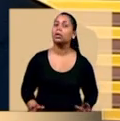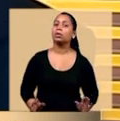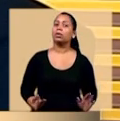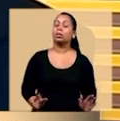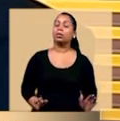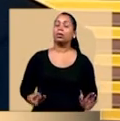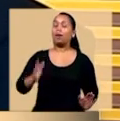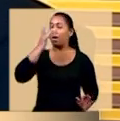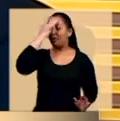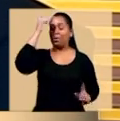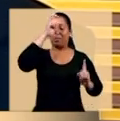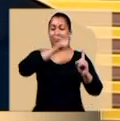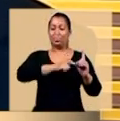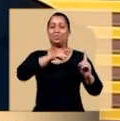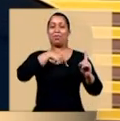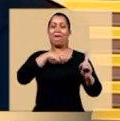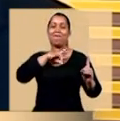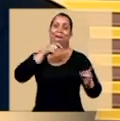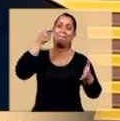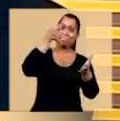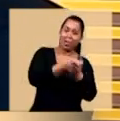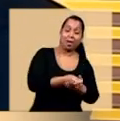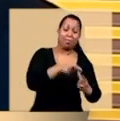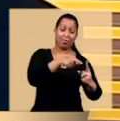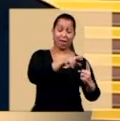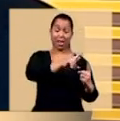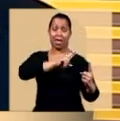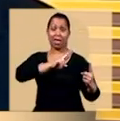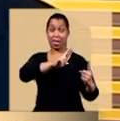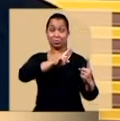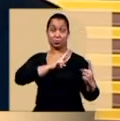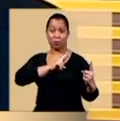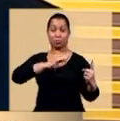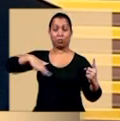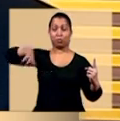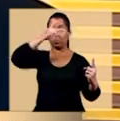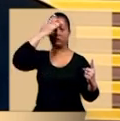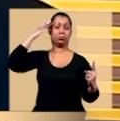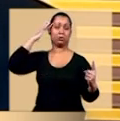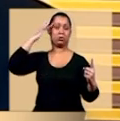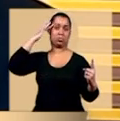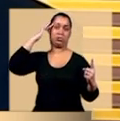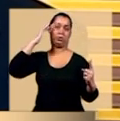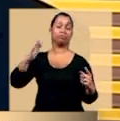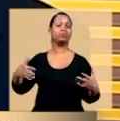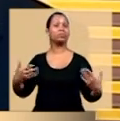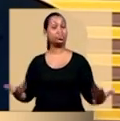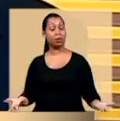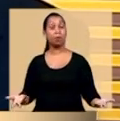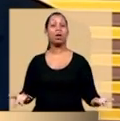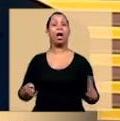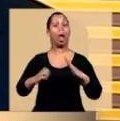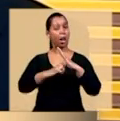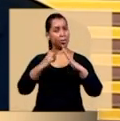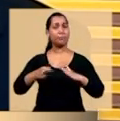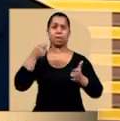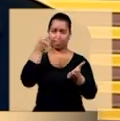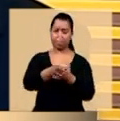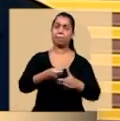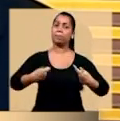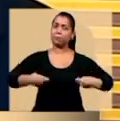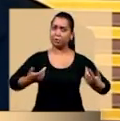ao ofendido a reparação pela empresa, porque ela responde pelos atos dos seus prepostos ou empregados. Então, a empresa vai ter que